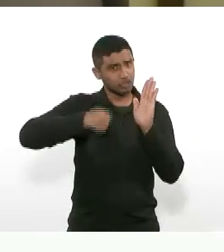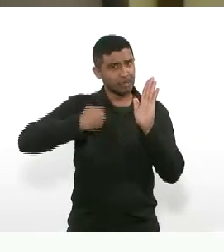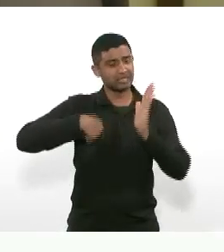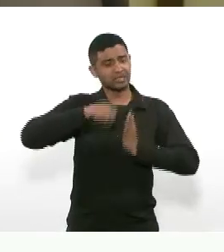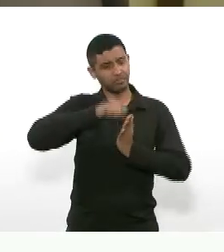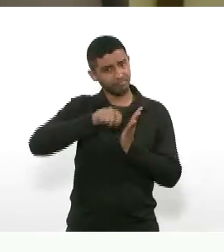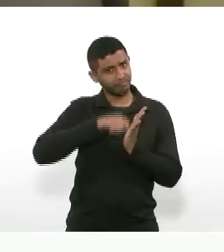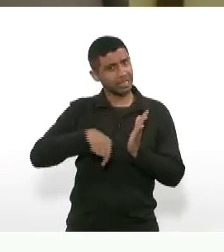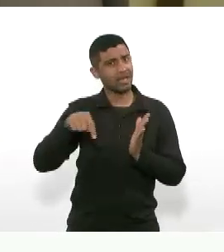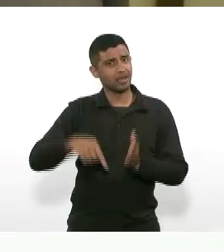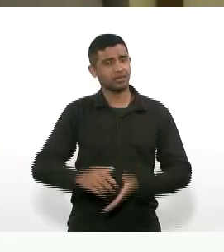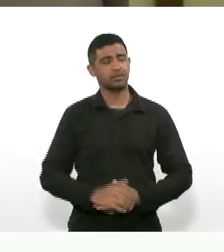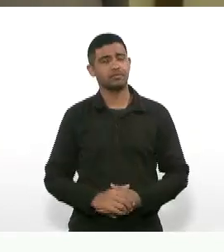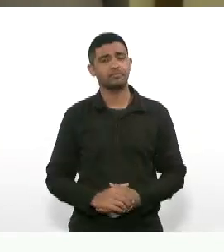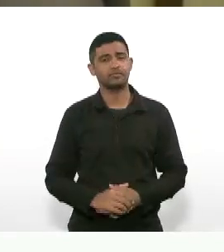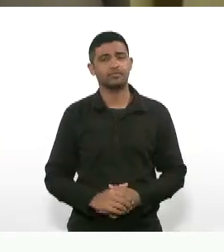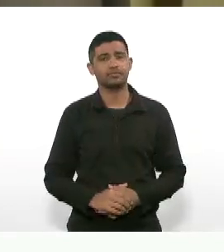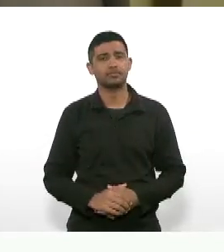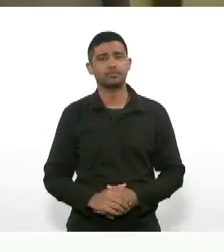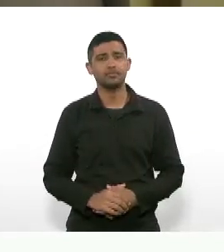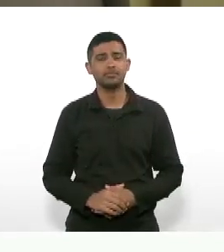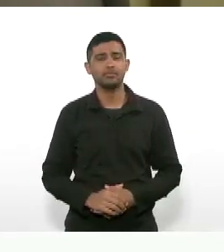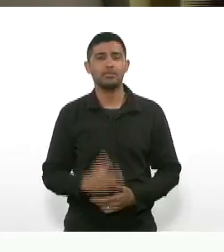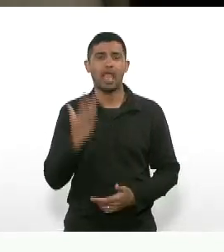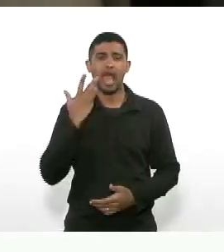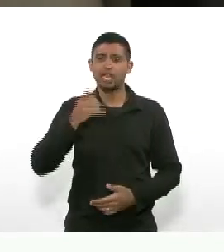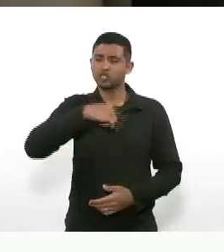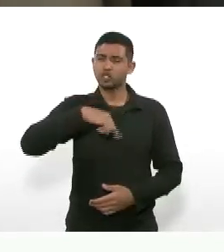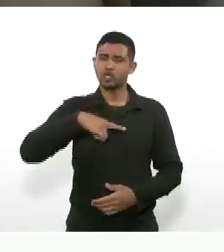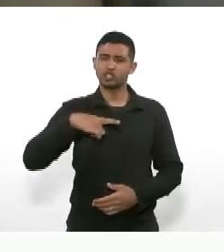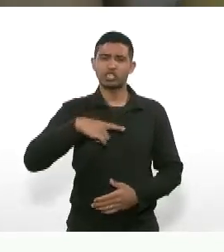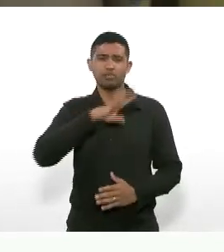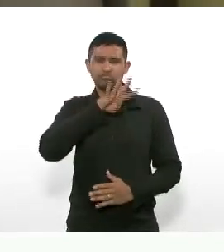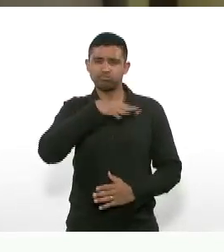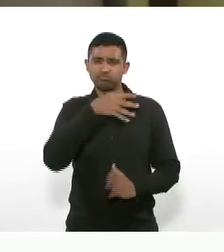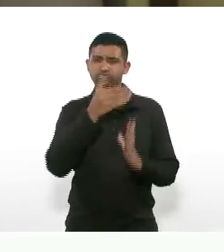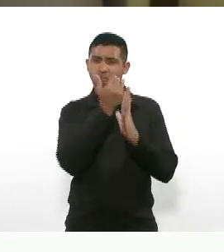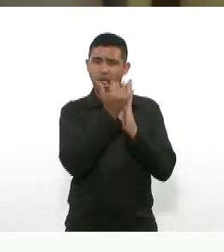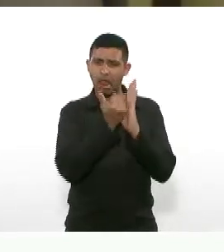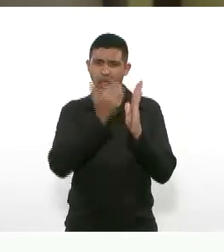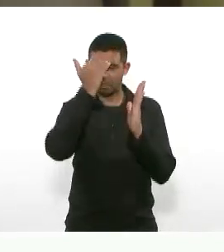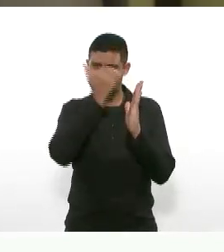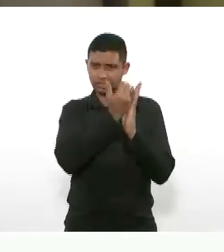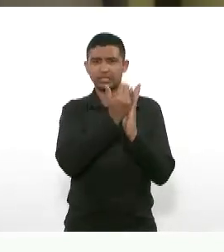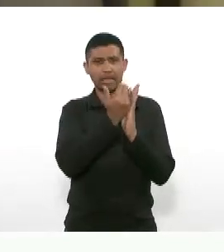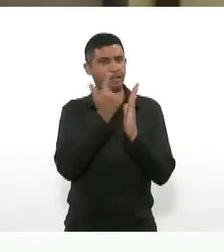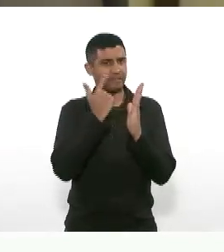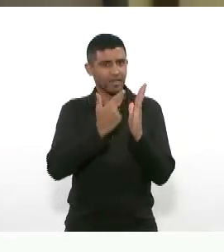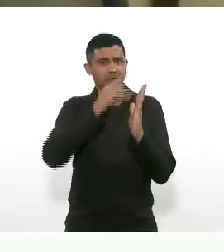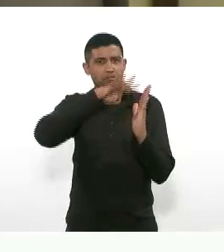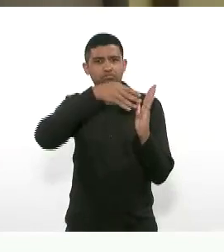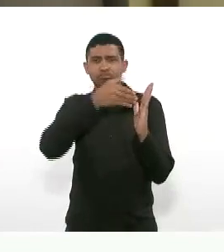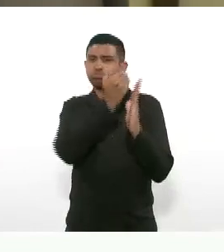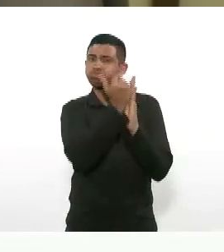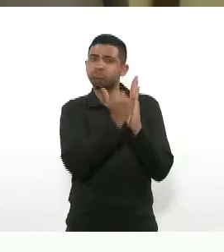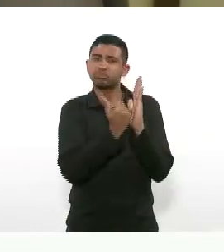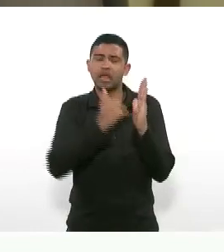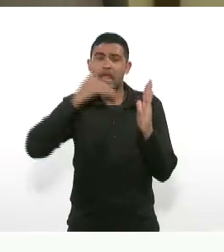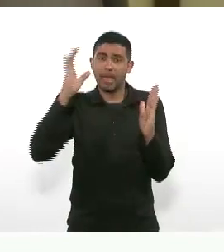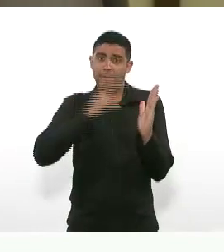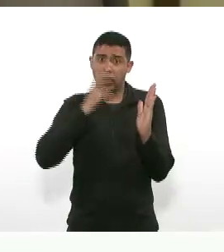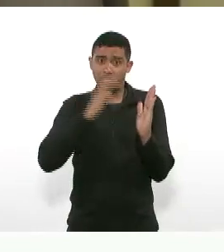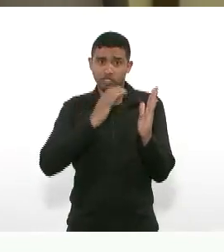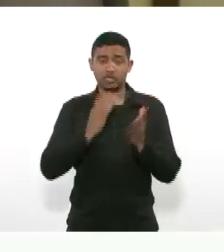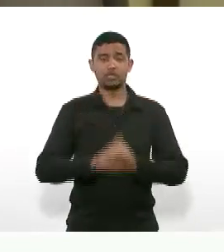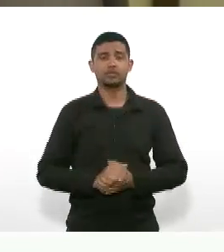aqui. Acho que a gente tem uma planilha a seguir, uma planilha de emergência. Ou seja, o